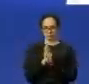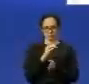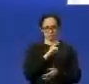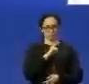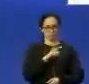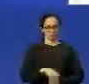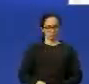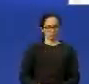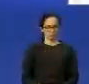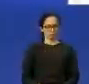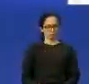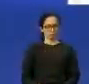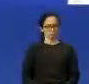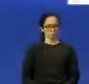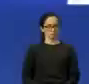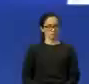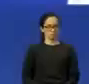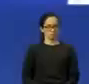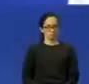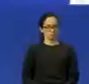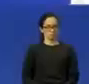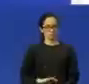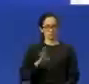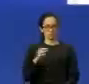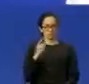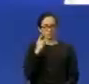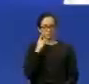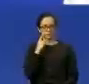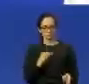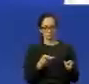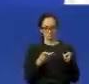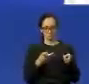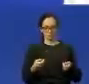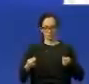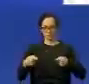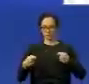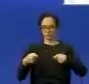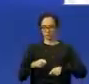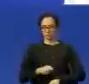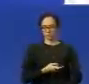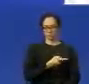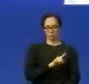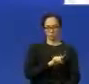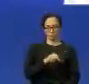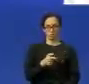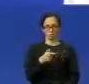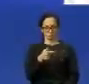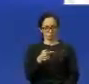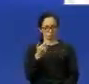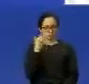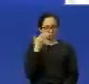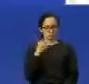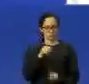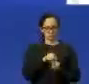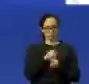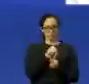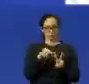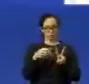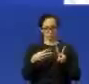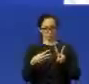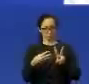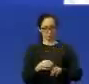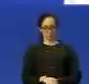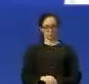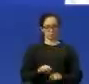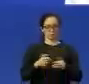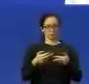certo? Então, ele pede para você considerar também 1,7 como aproximação para a raio de 3. Ele quer saber qual o